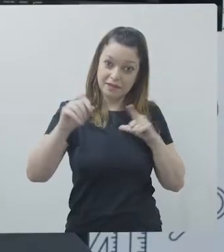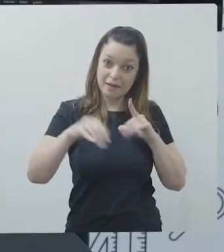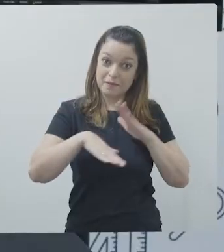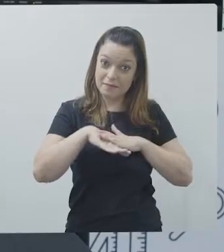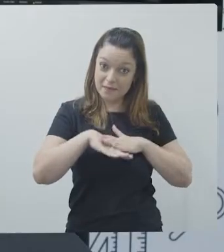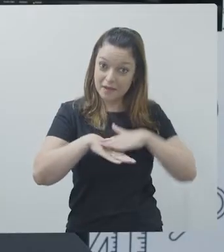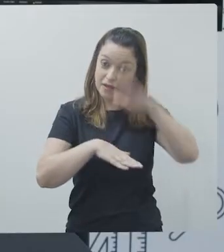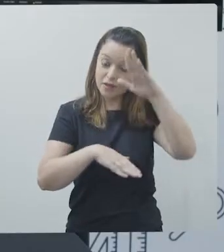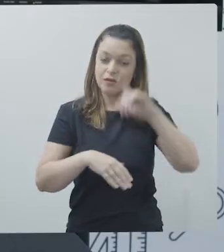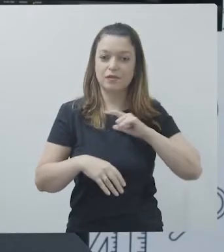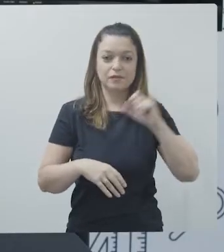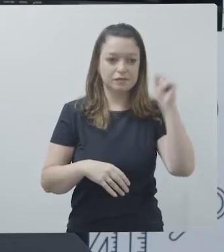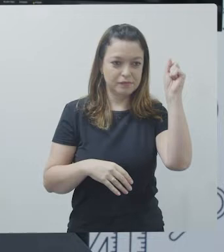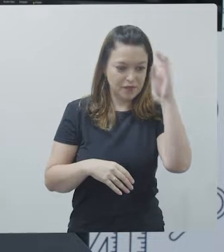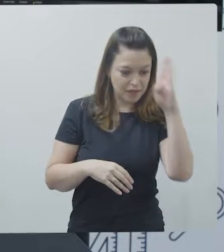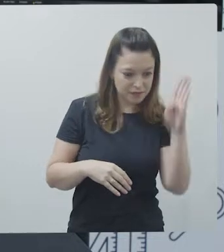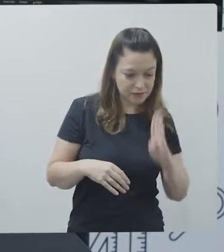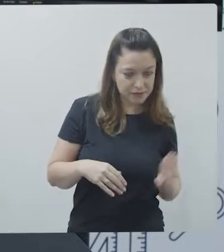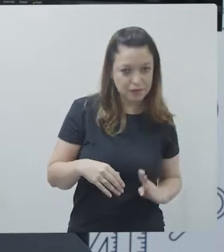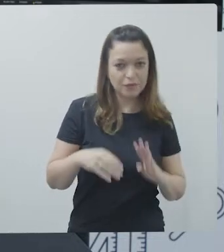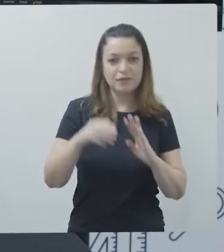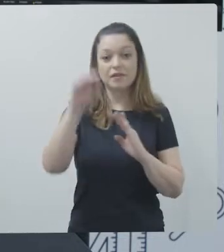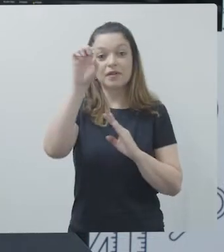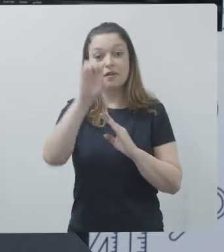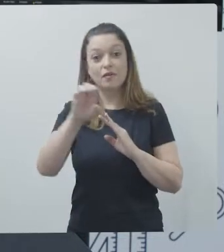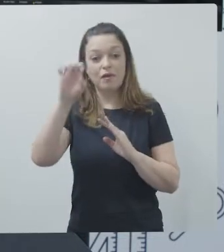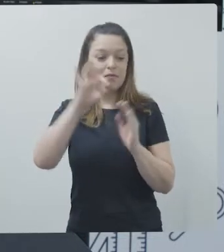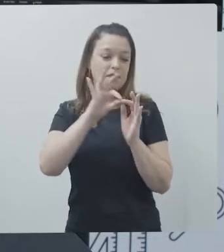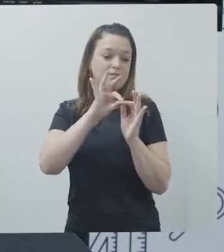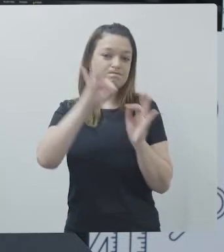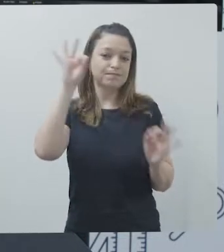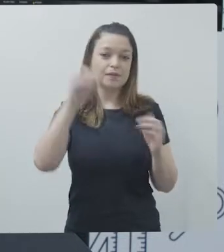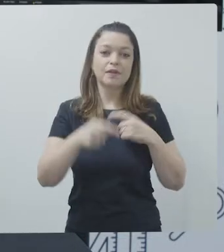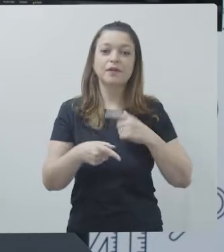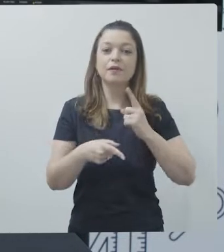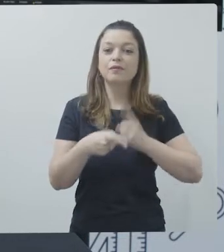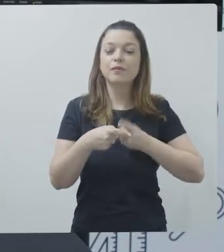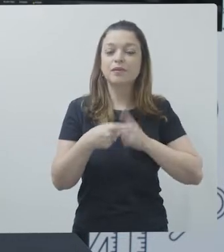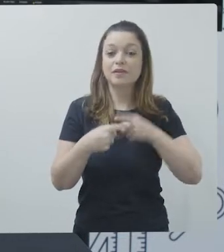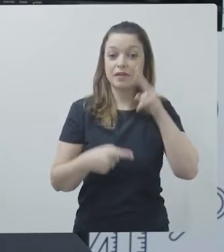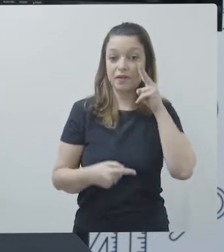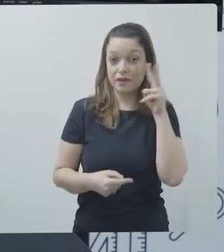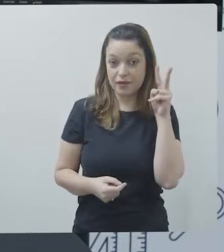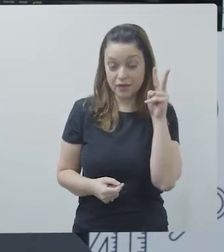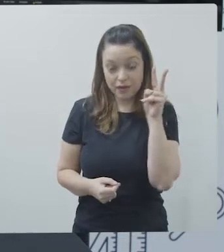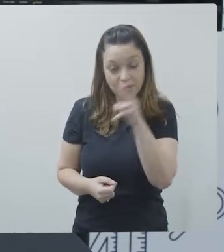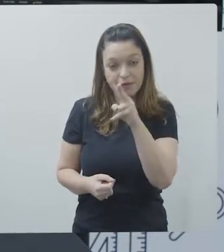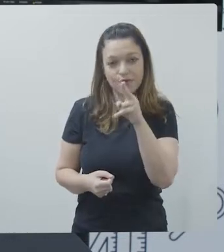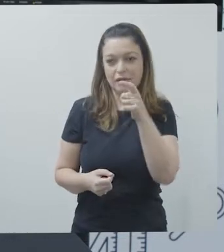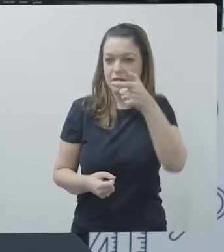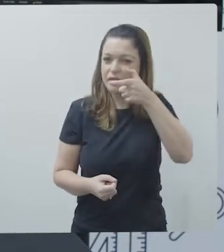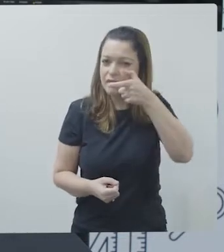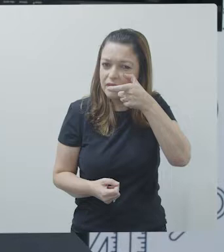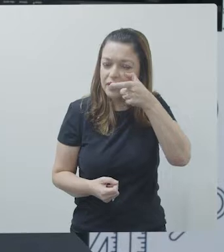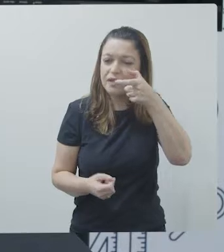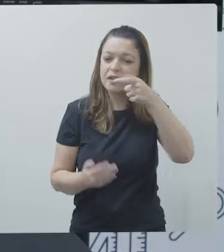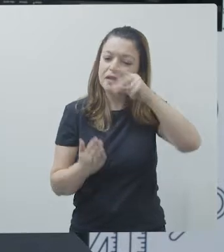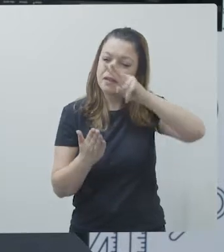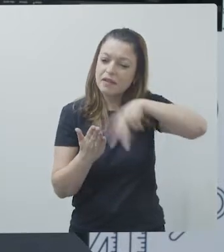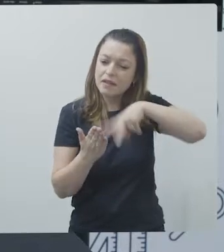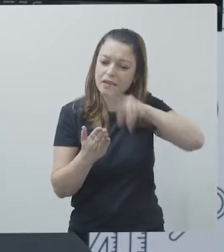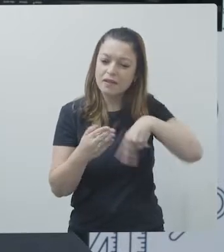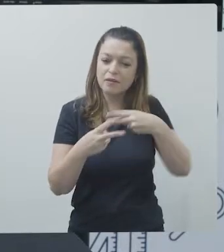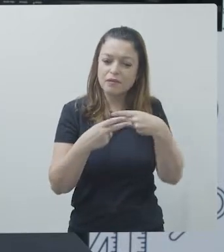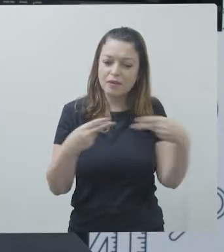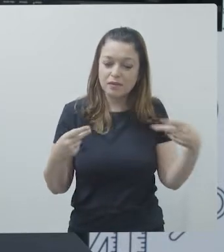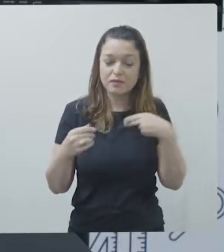é interessante nós pensarmos sobre isso, por quê? Porque quando a gente assiste, quando a gente lê alguma coisa, eu